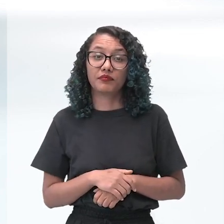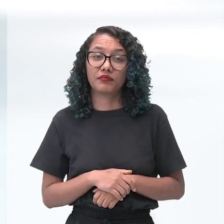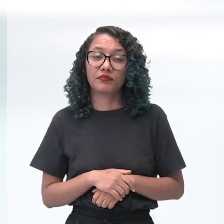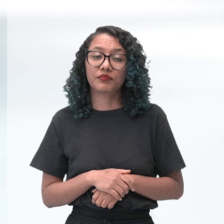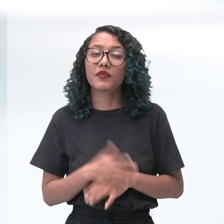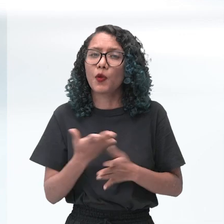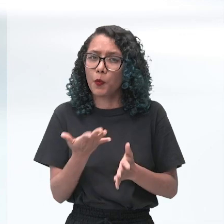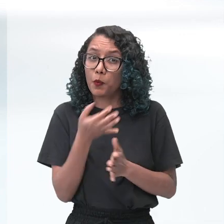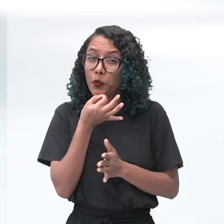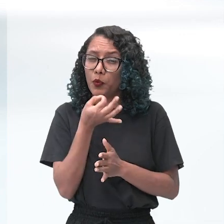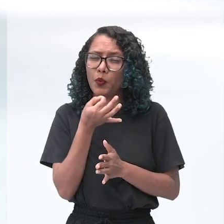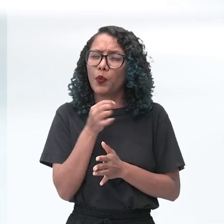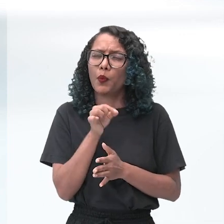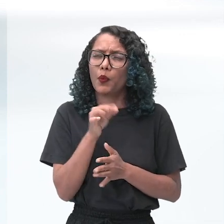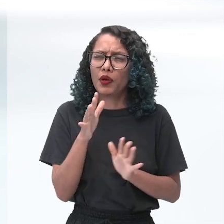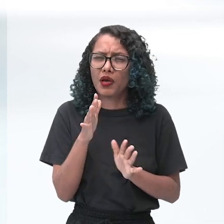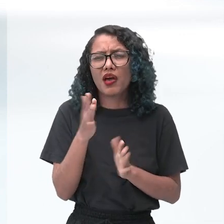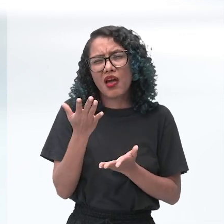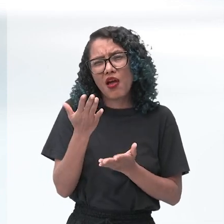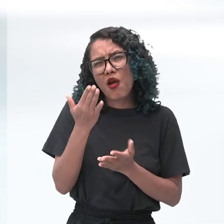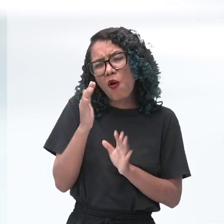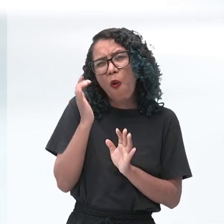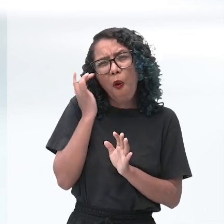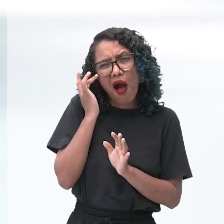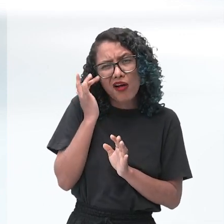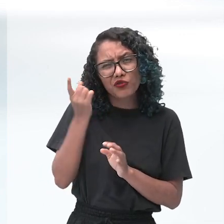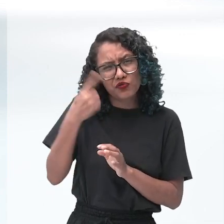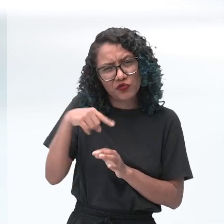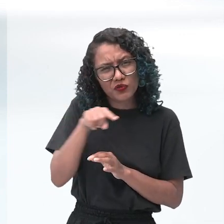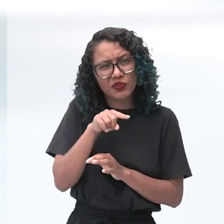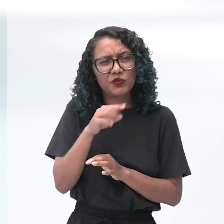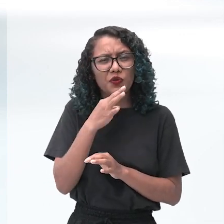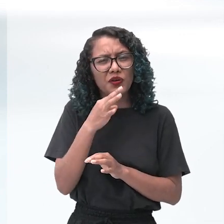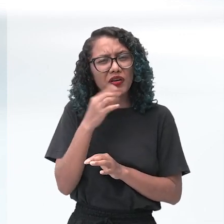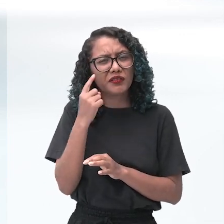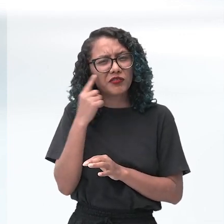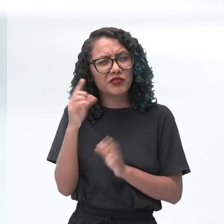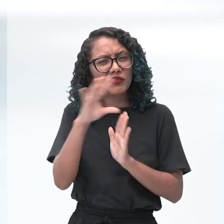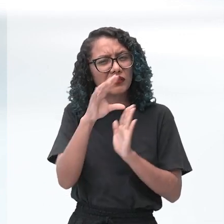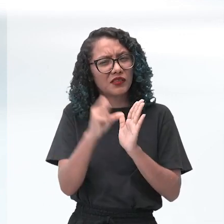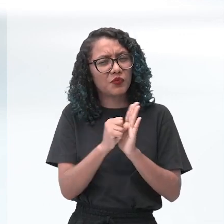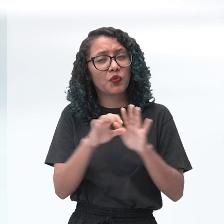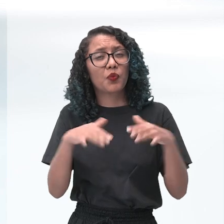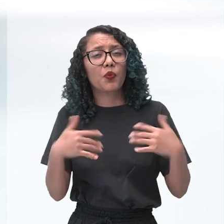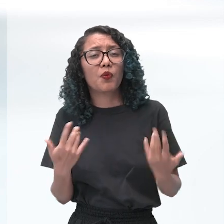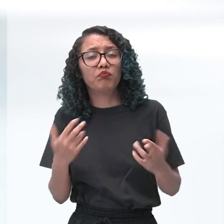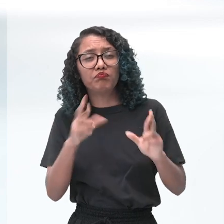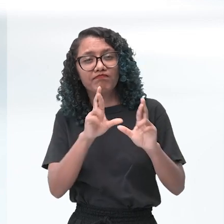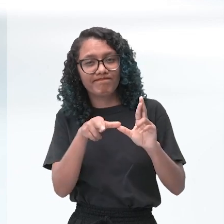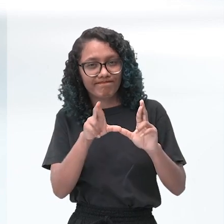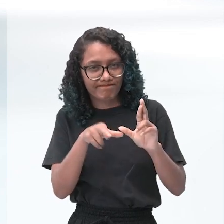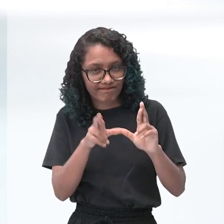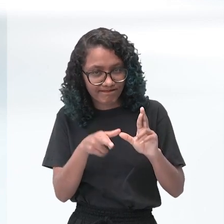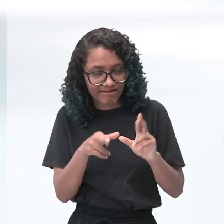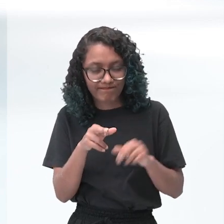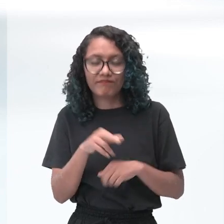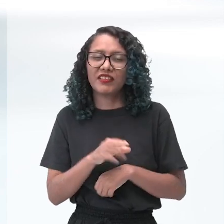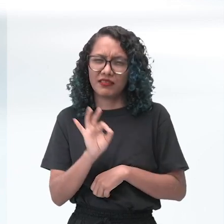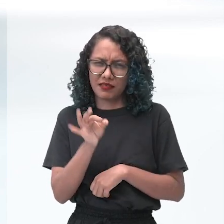todos vocês conheçam esse símbolo, que é o símbolo do quê? Da reciclagem.